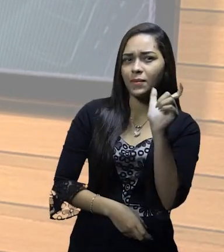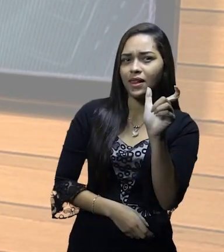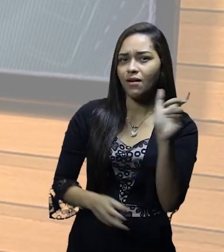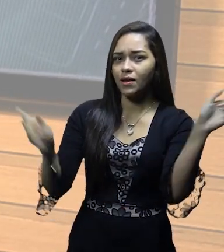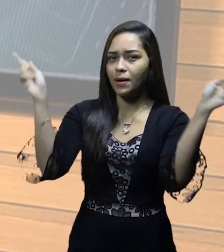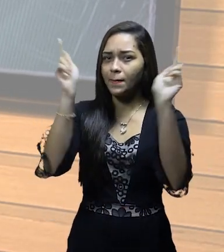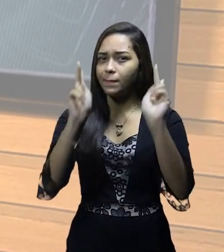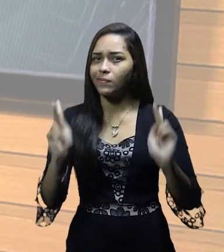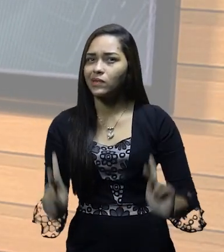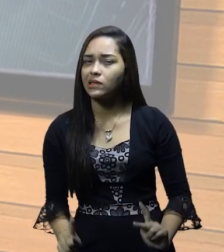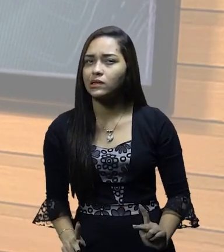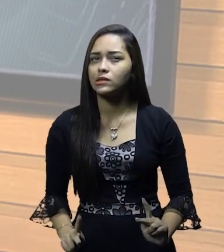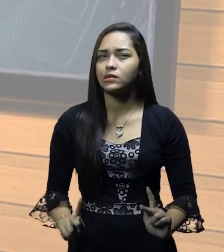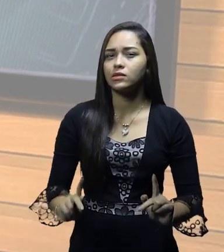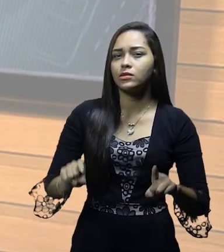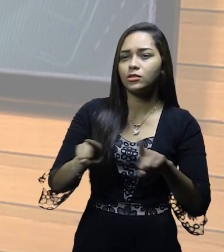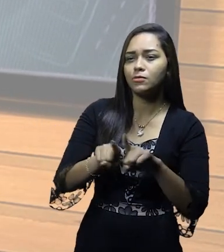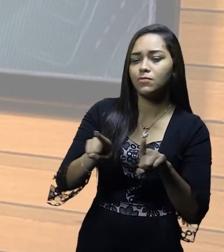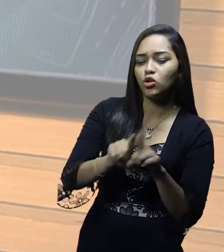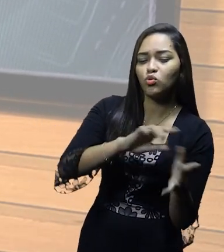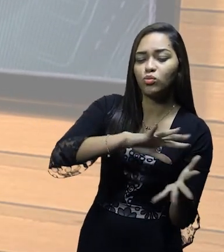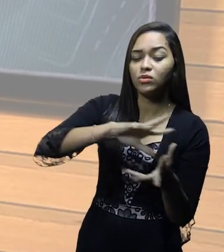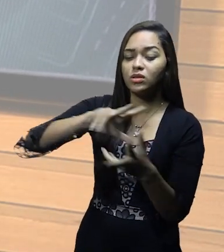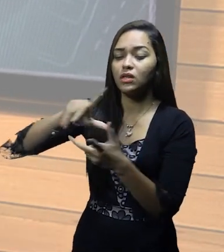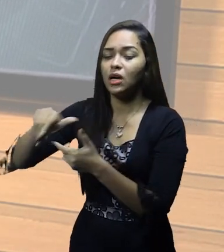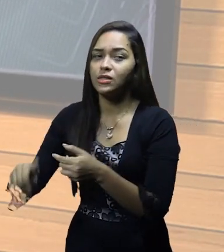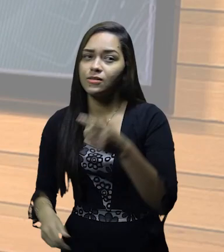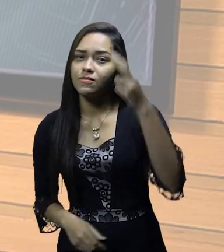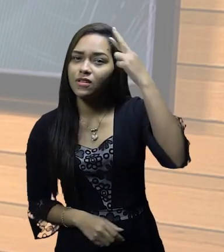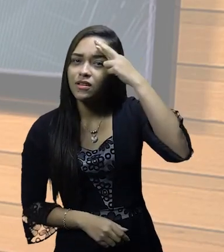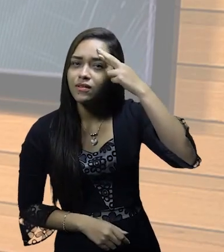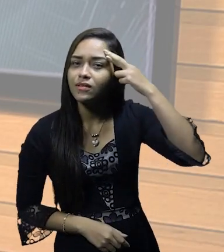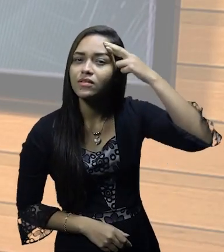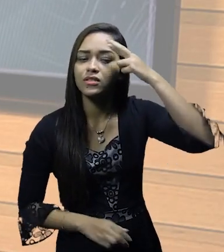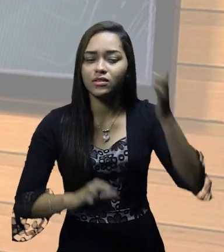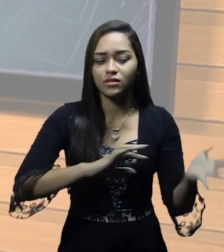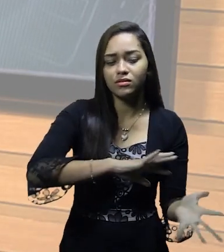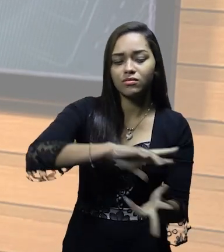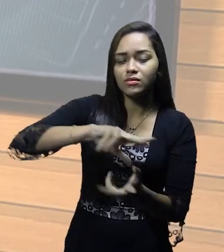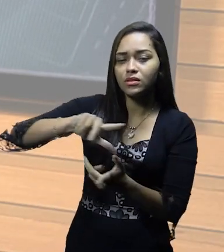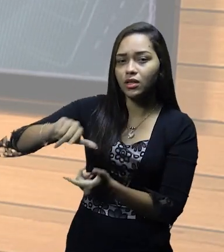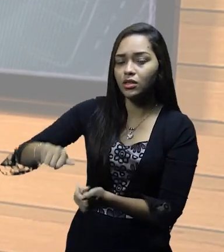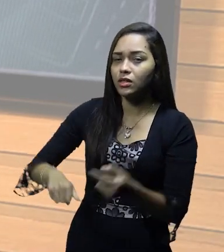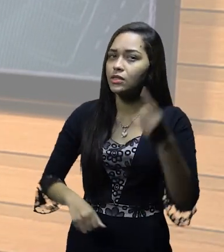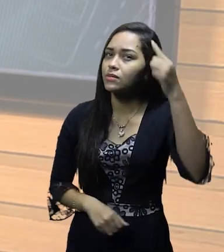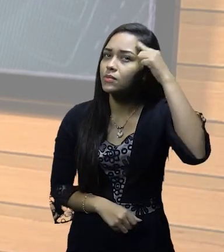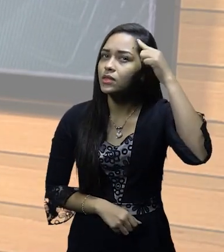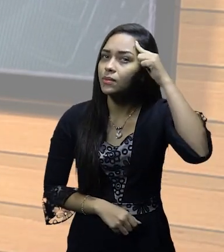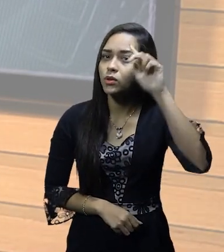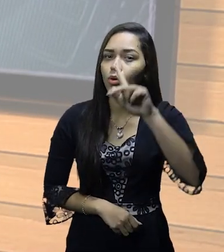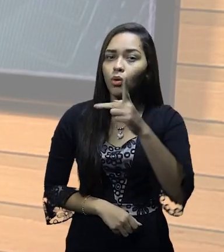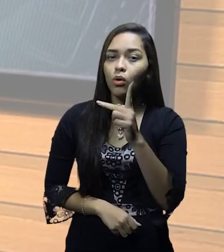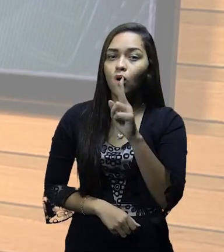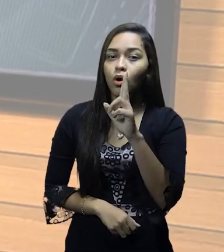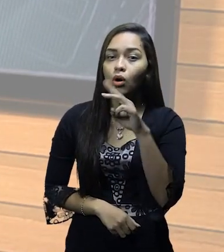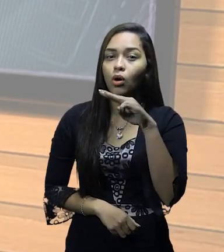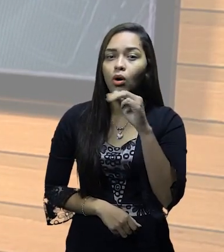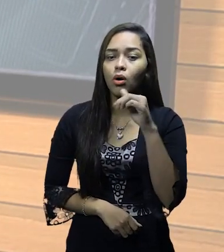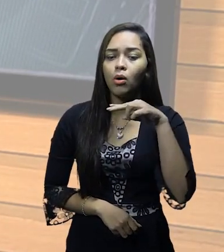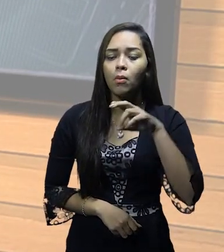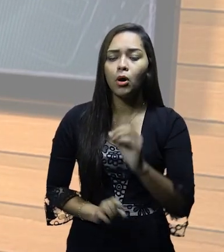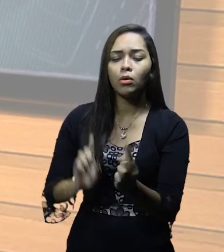paz e humanidade, pensar na humanidade. Esse pensamento humano se configura em